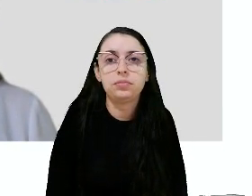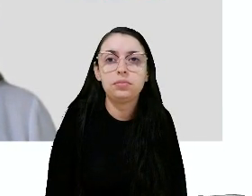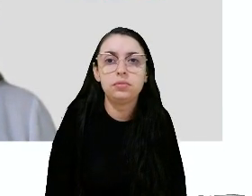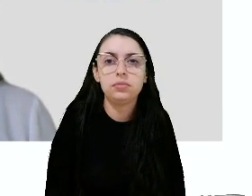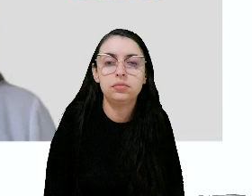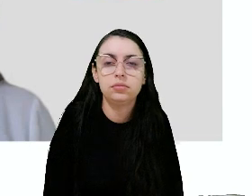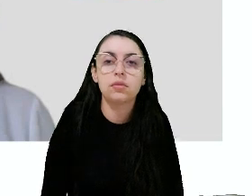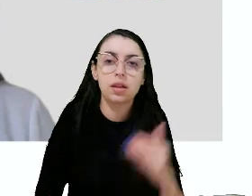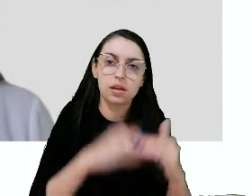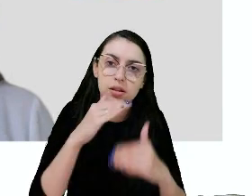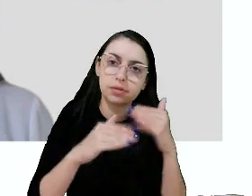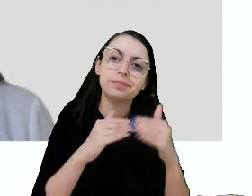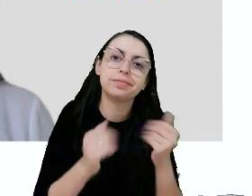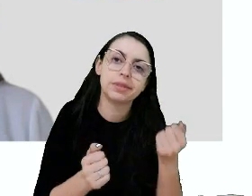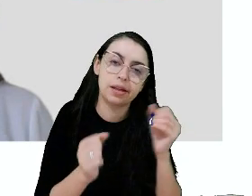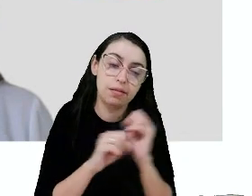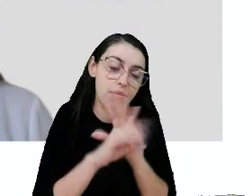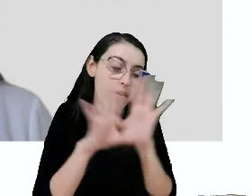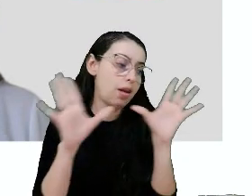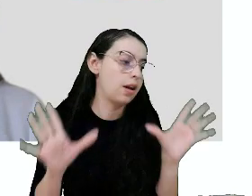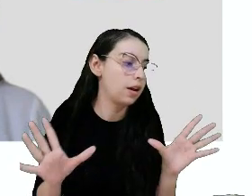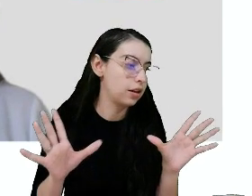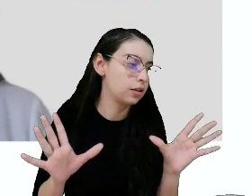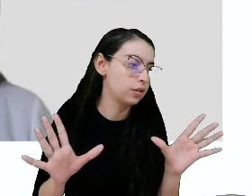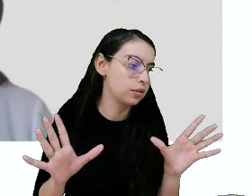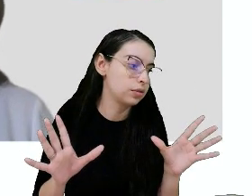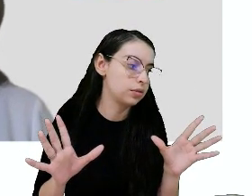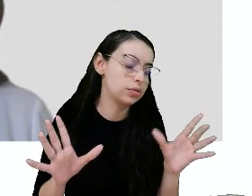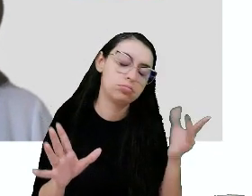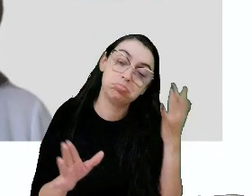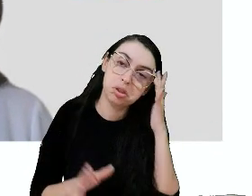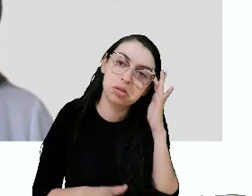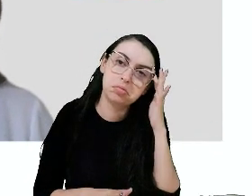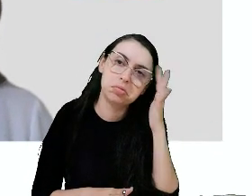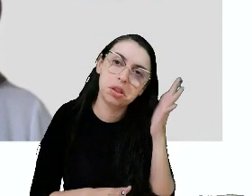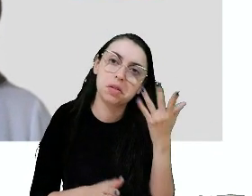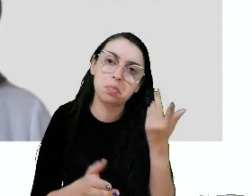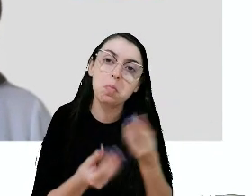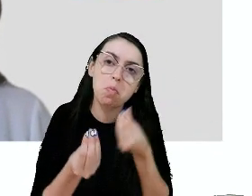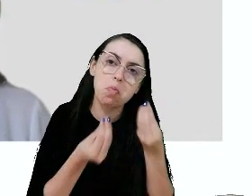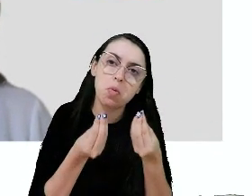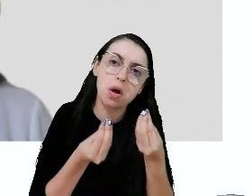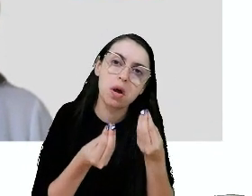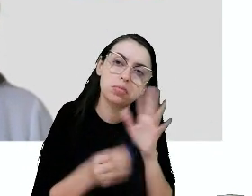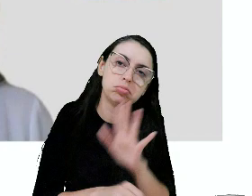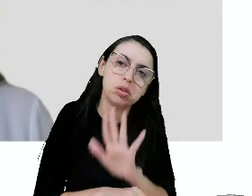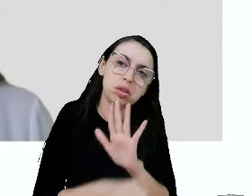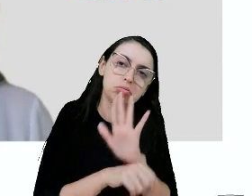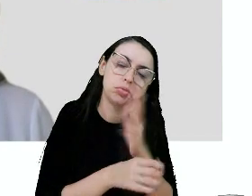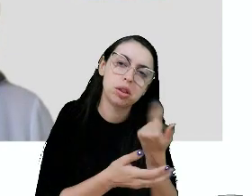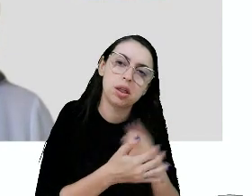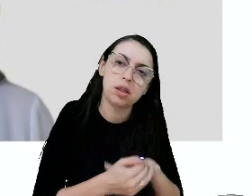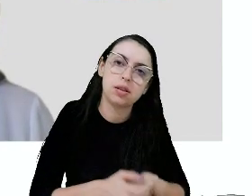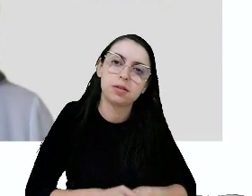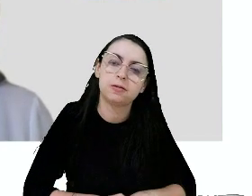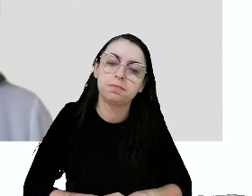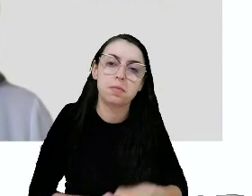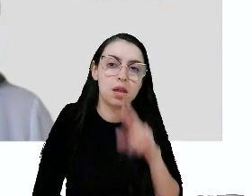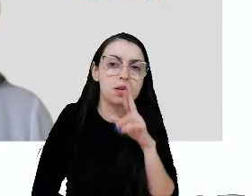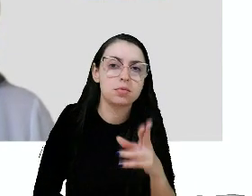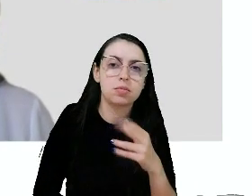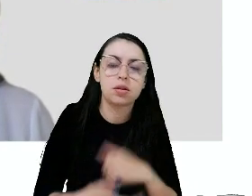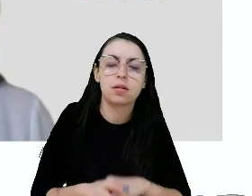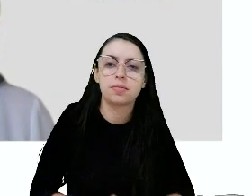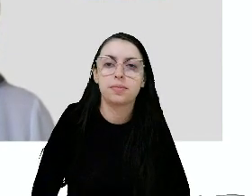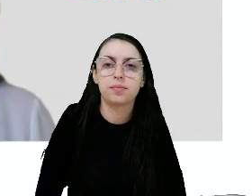Então, dessa situação, claro que então, daí estou vendo e realmente de que maneira eu vou ser capaz de, sim, de dar